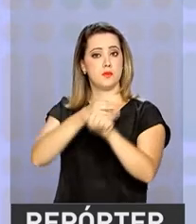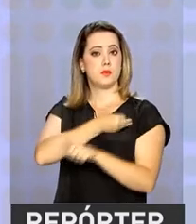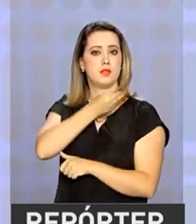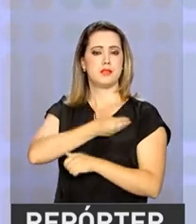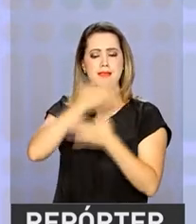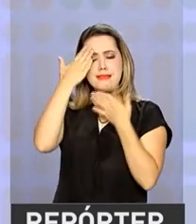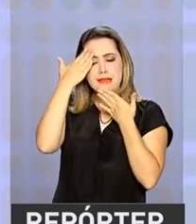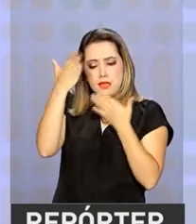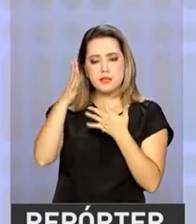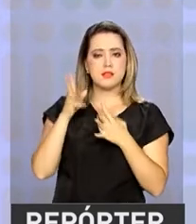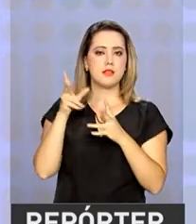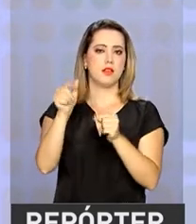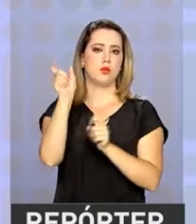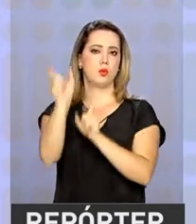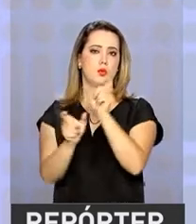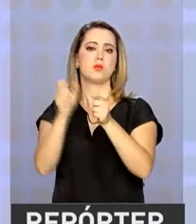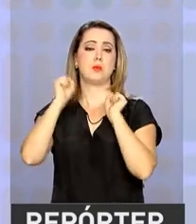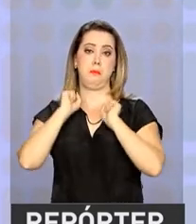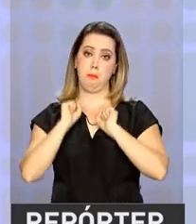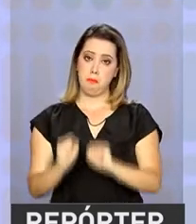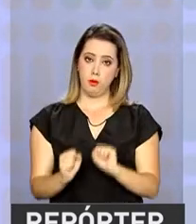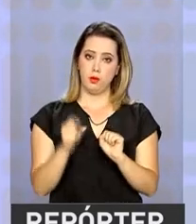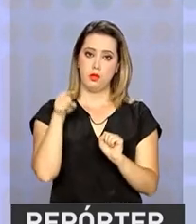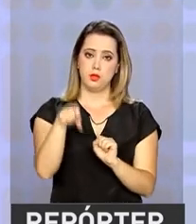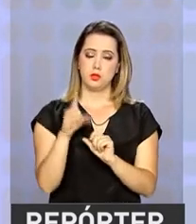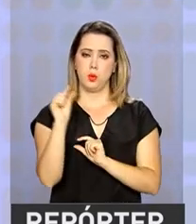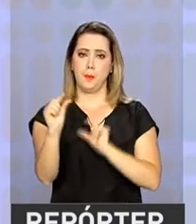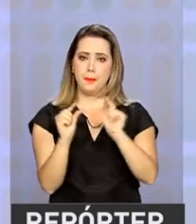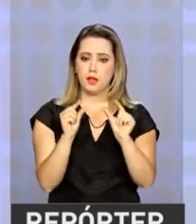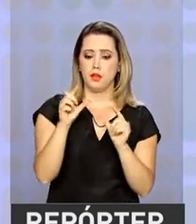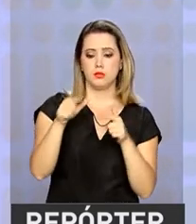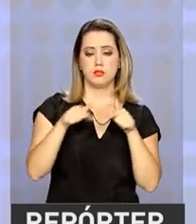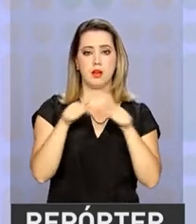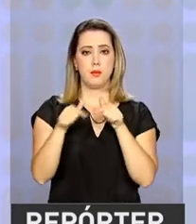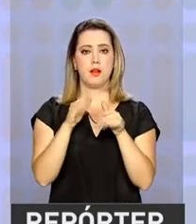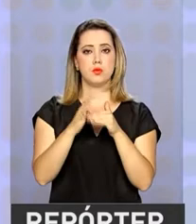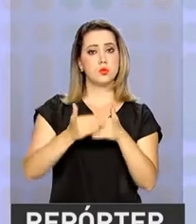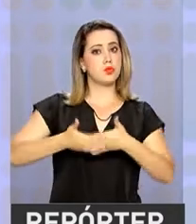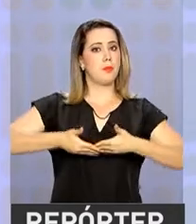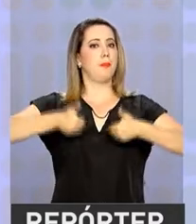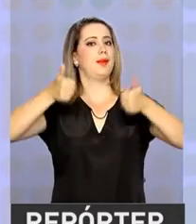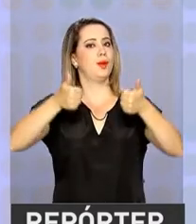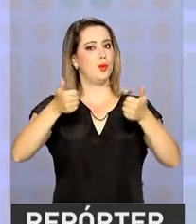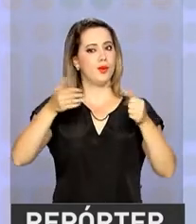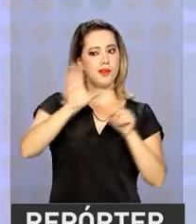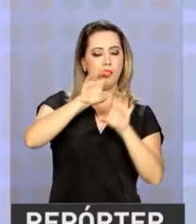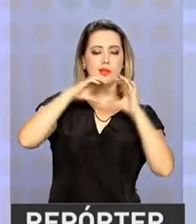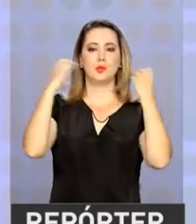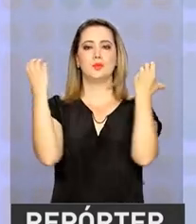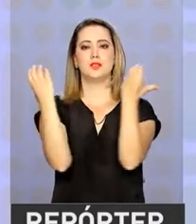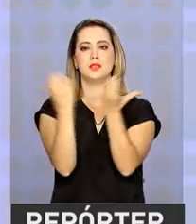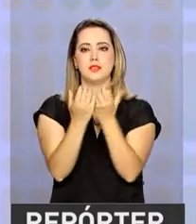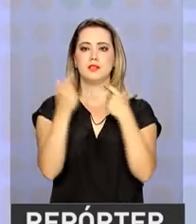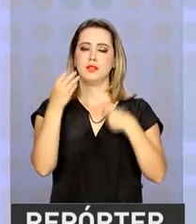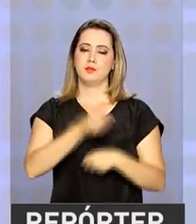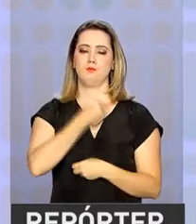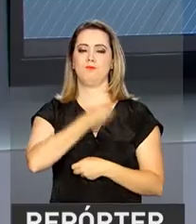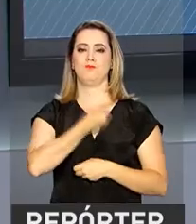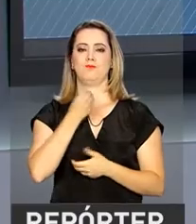agradecer a todos aqueles que são capazes, com pequenas ações, de melhorar a comunidade onde